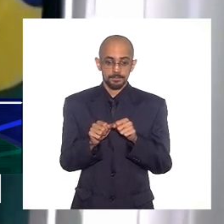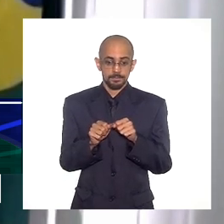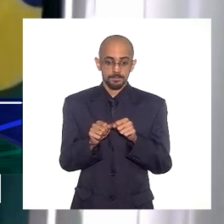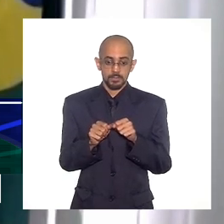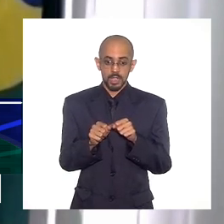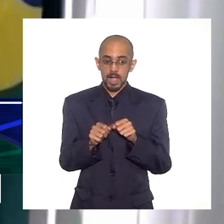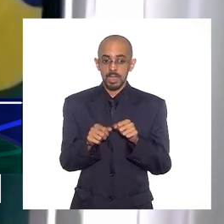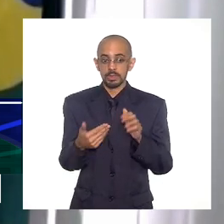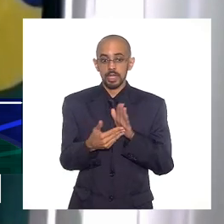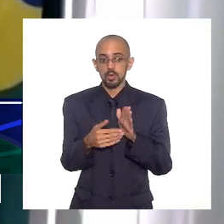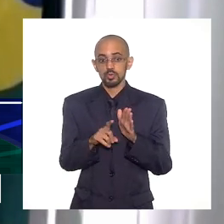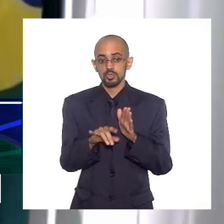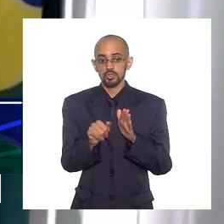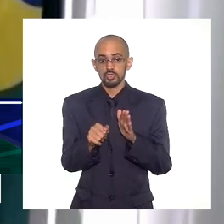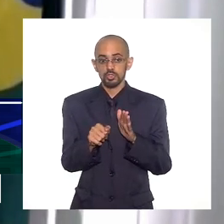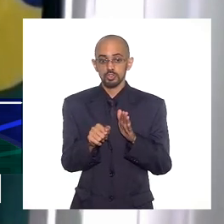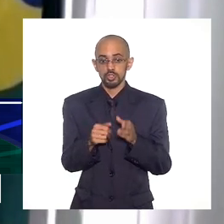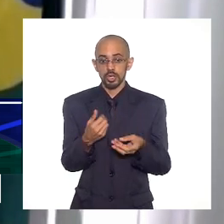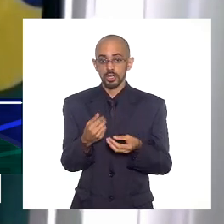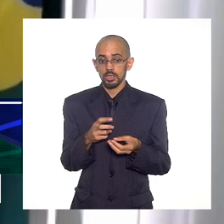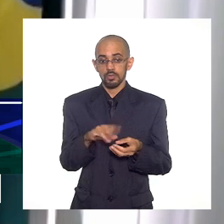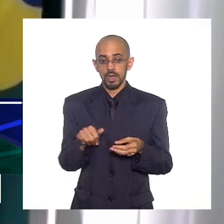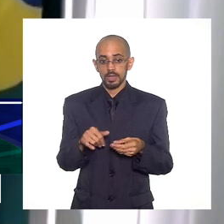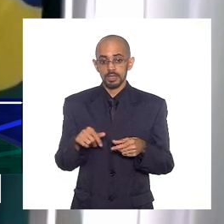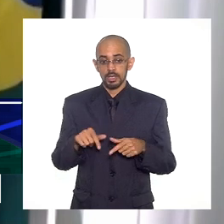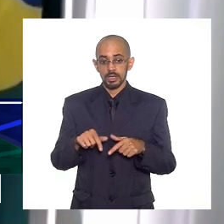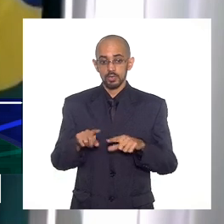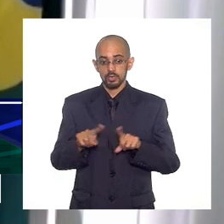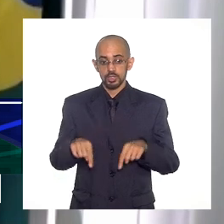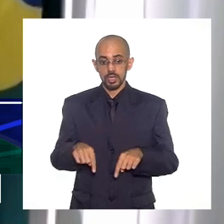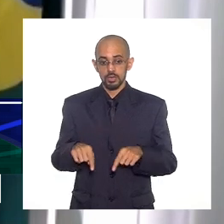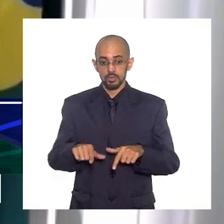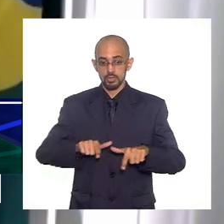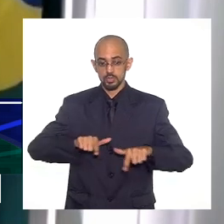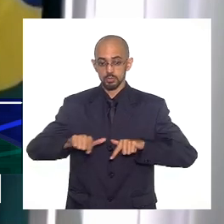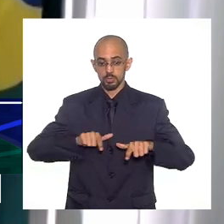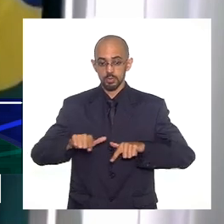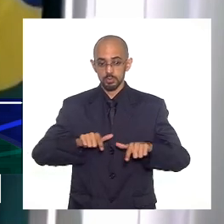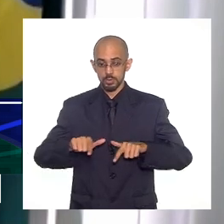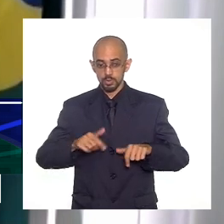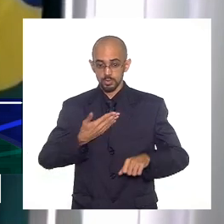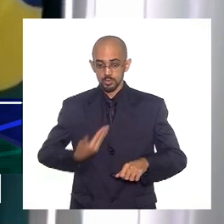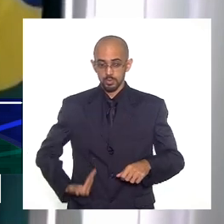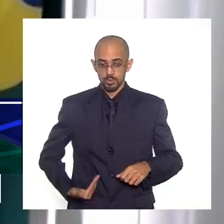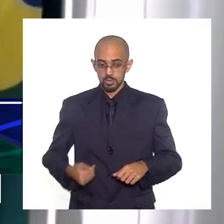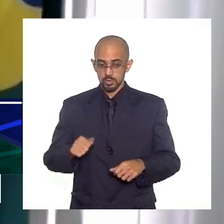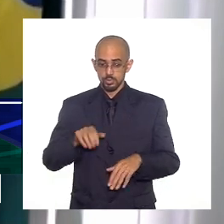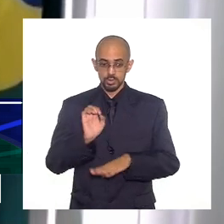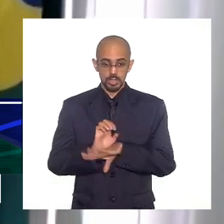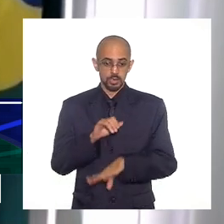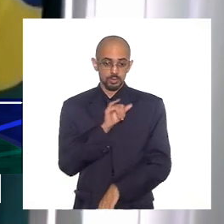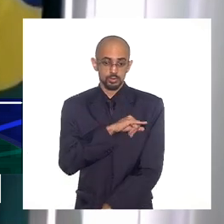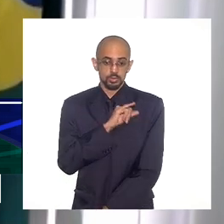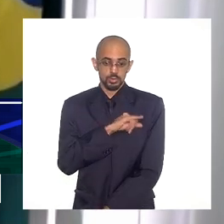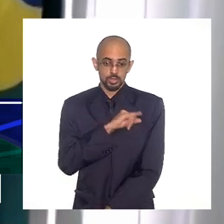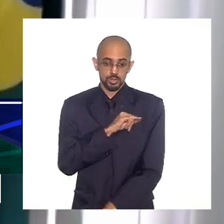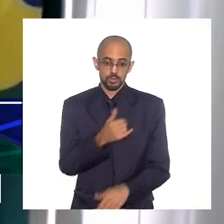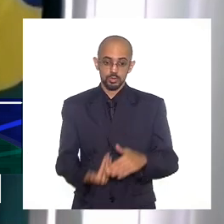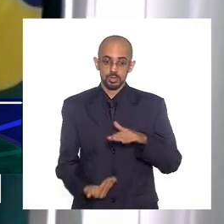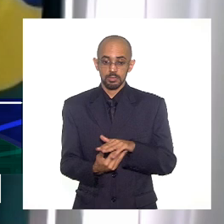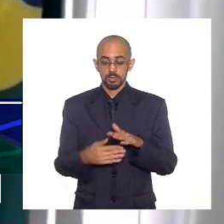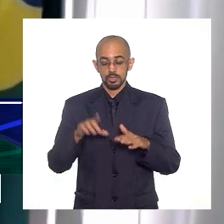no Rio de Janeiro? Quem garante a prestação de serviço público são os órgãos públicos e seus servidores e servidoras, que, no limite, garantem os direitos